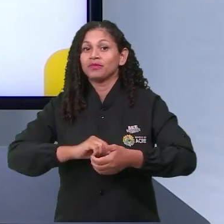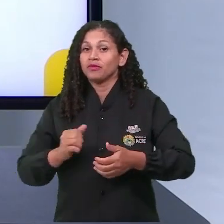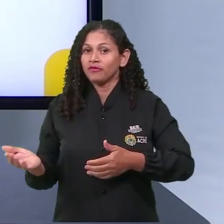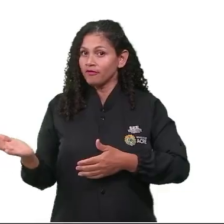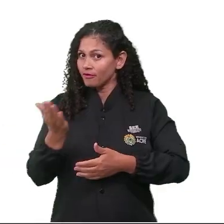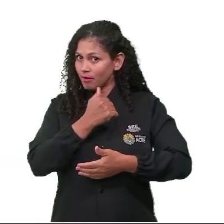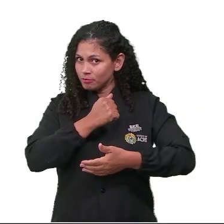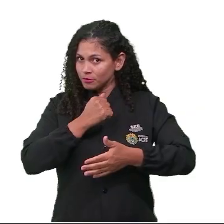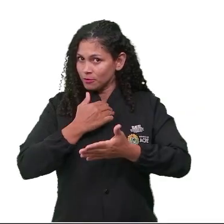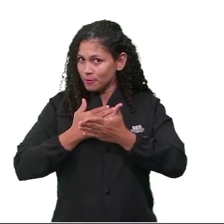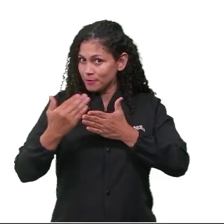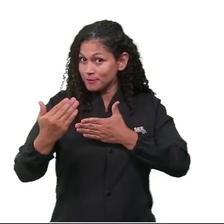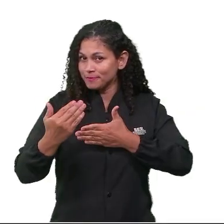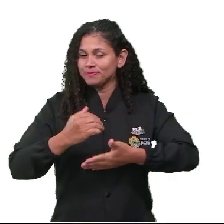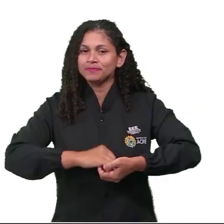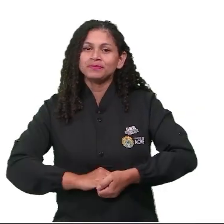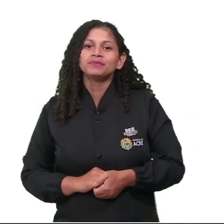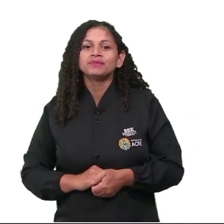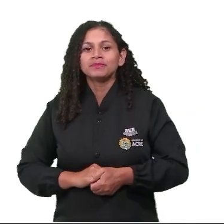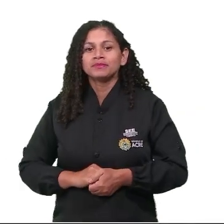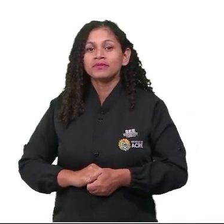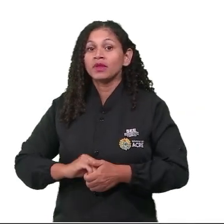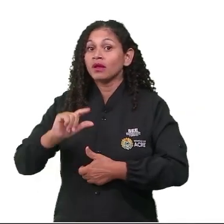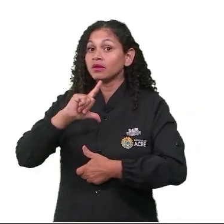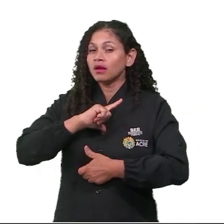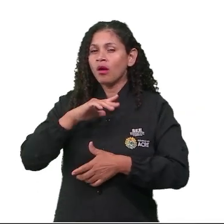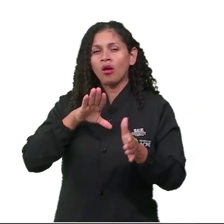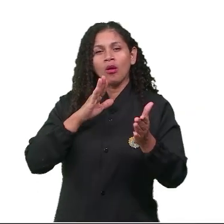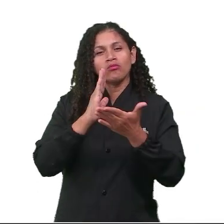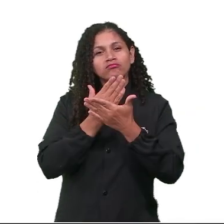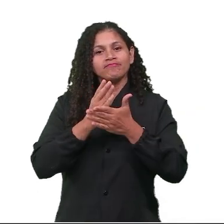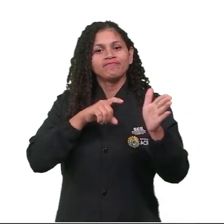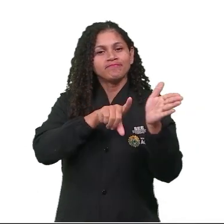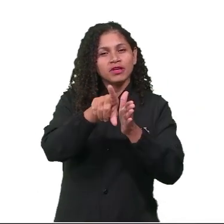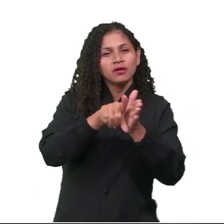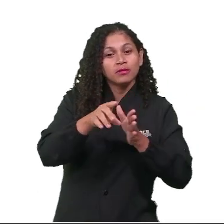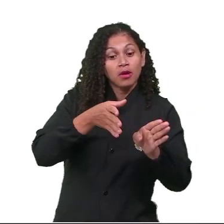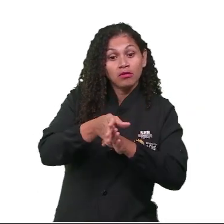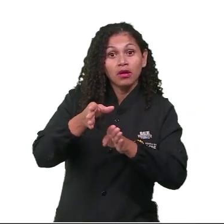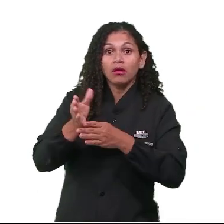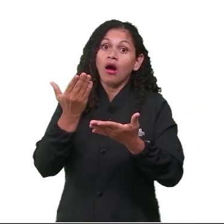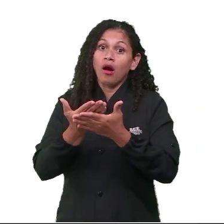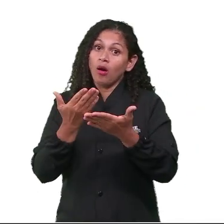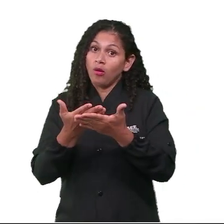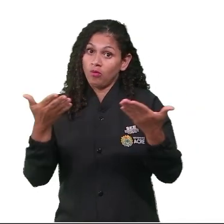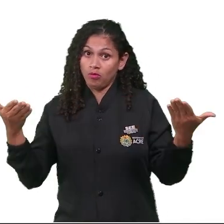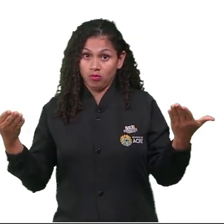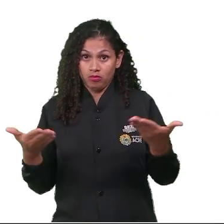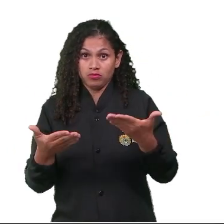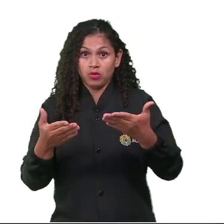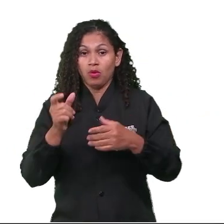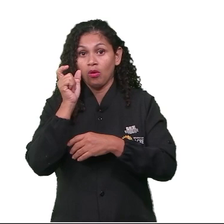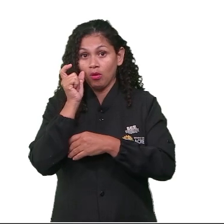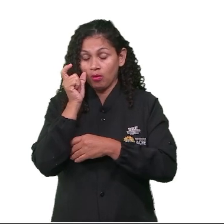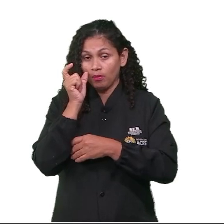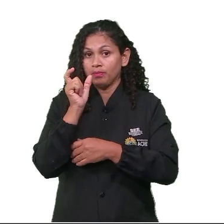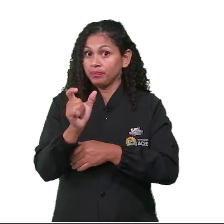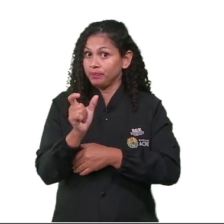lá. Temos aqui algumas perguntas que vão dar norte para a aula de hoje. Observe comigo a